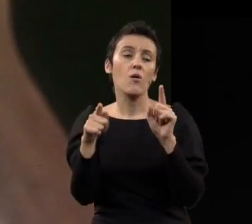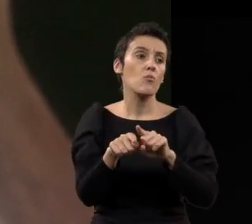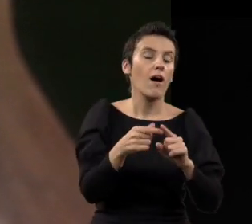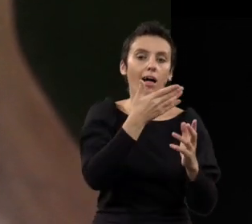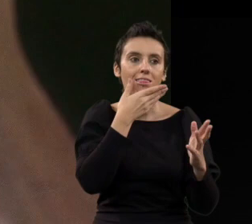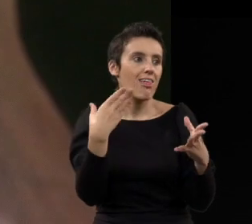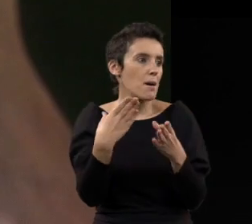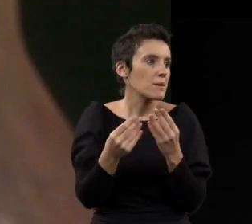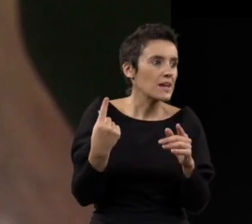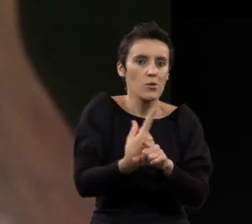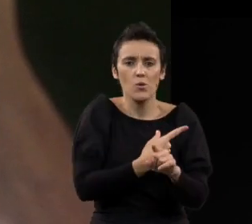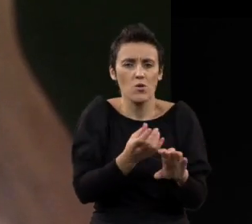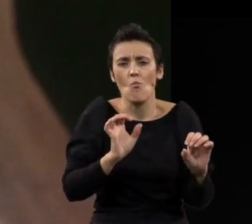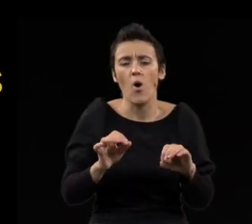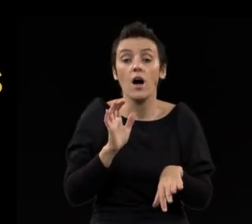filme, porque este filme começou